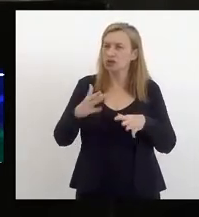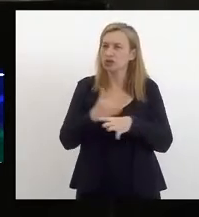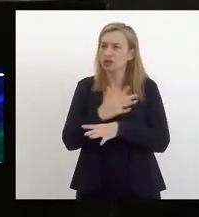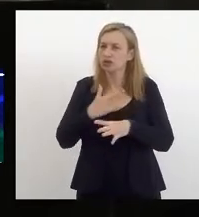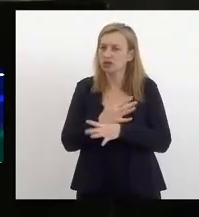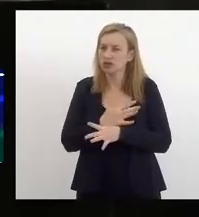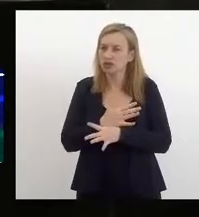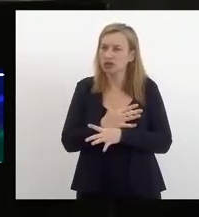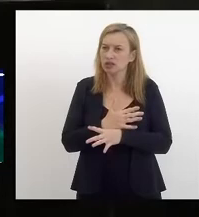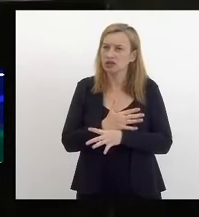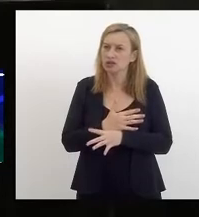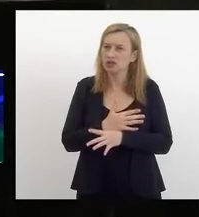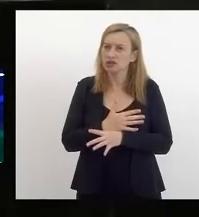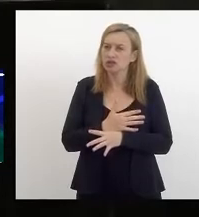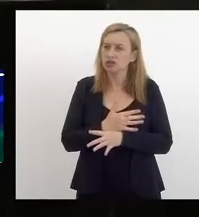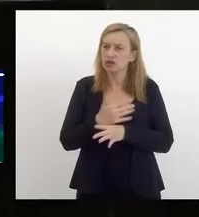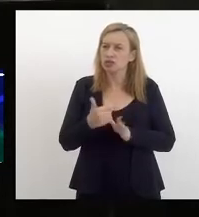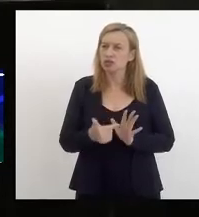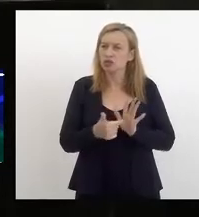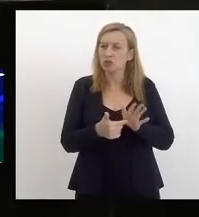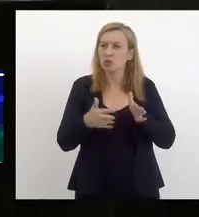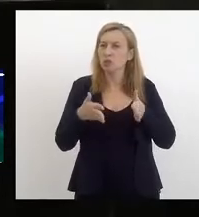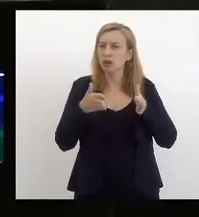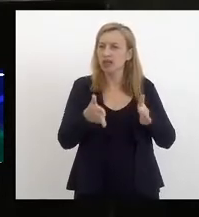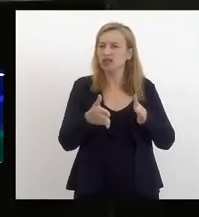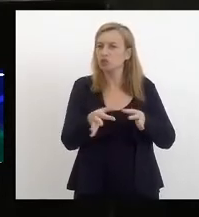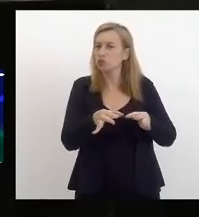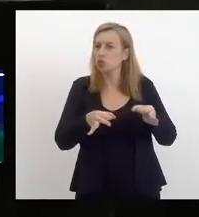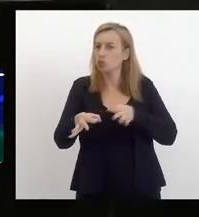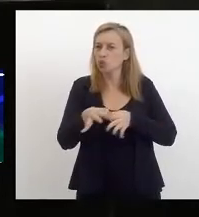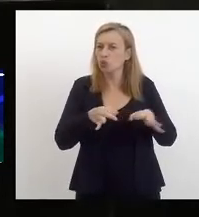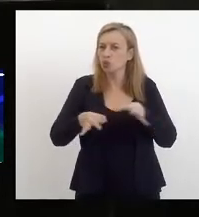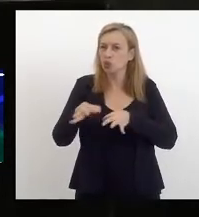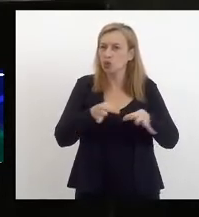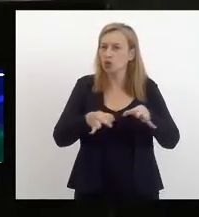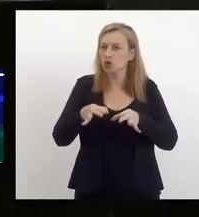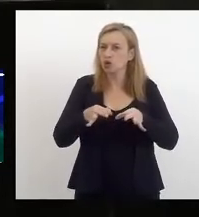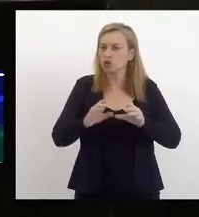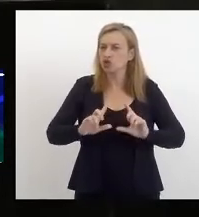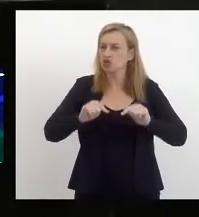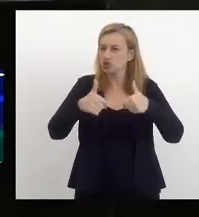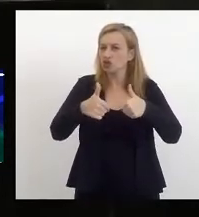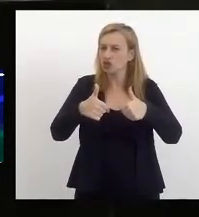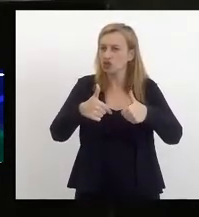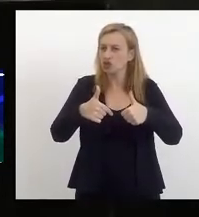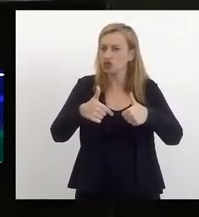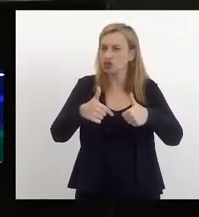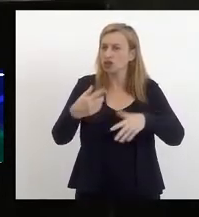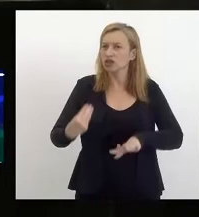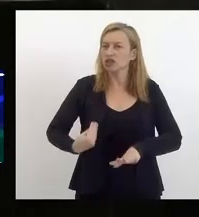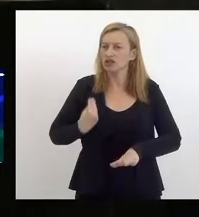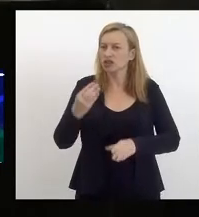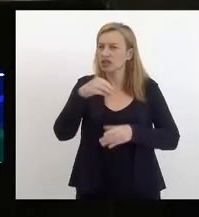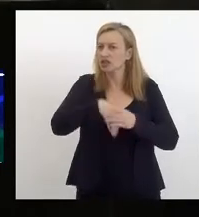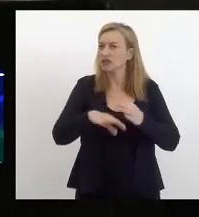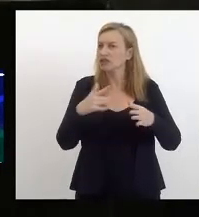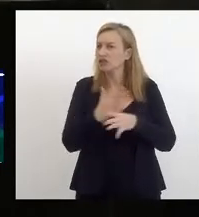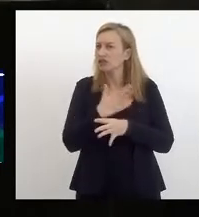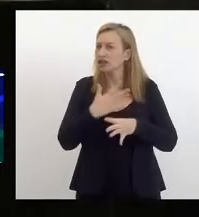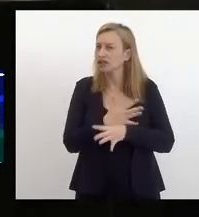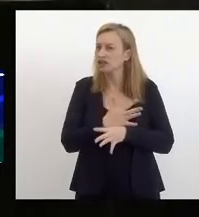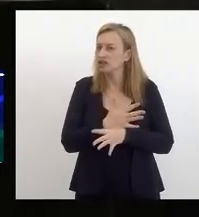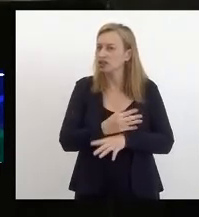foi se estabelecendo como um padrão de organização como padrão de funcionamento da vida a necessidade